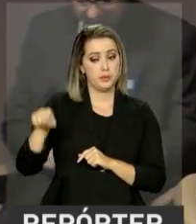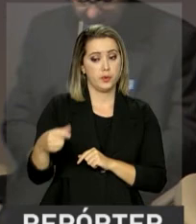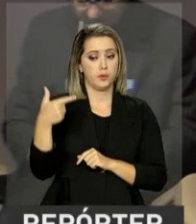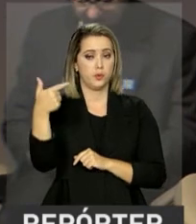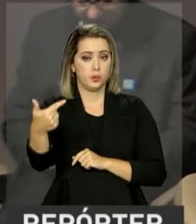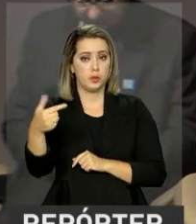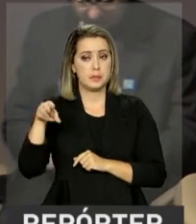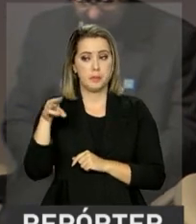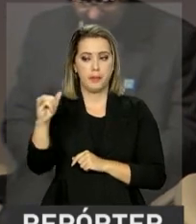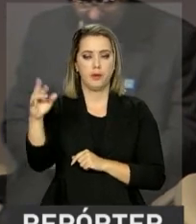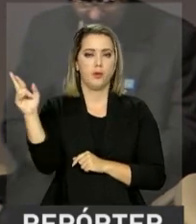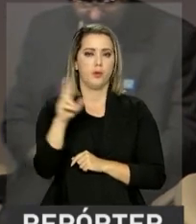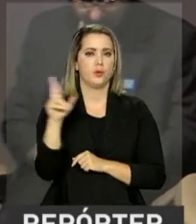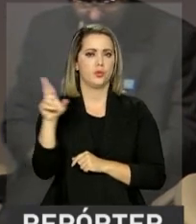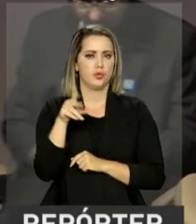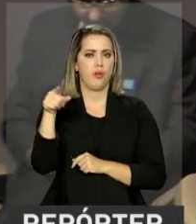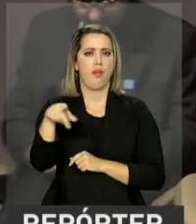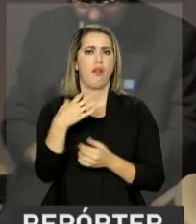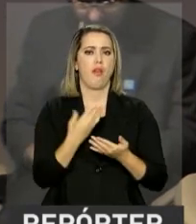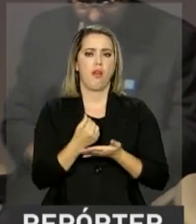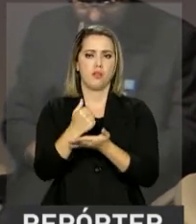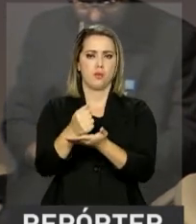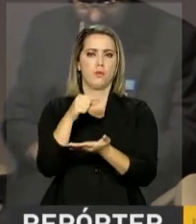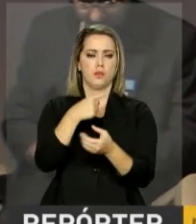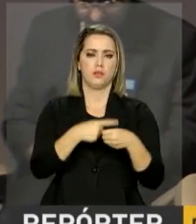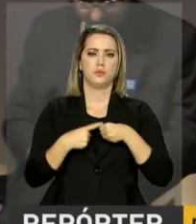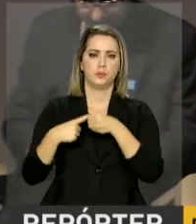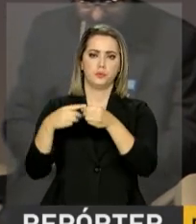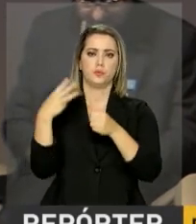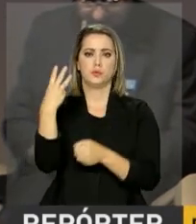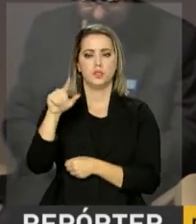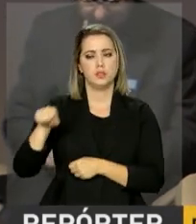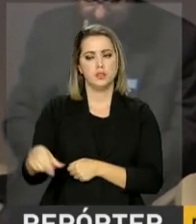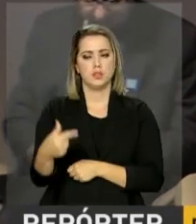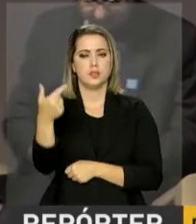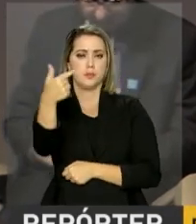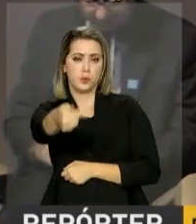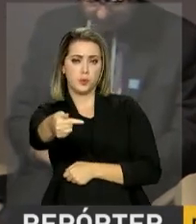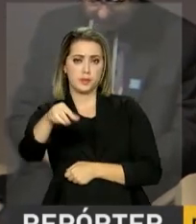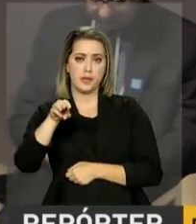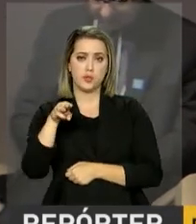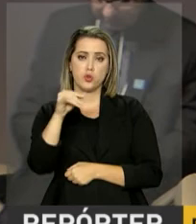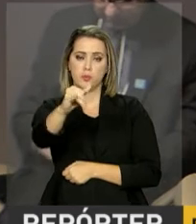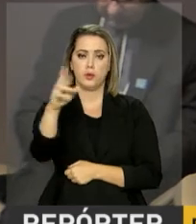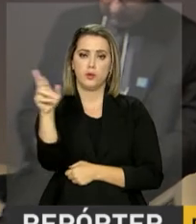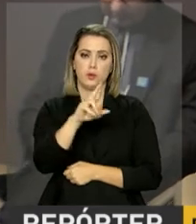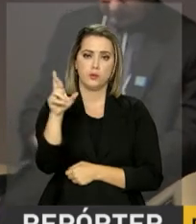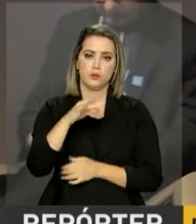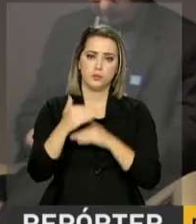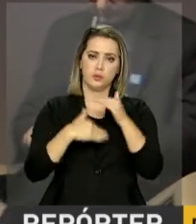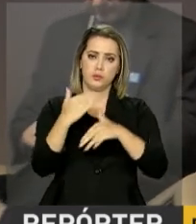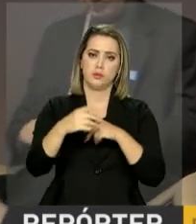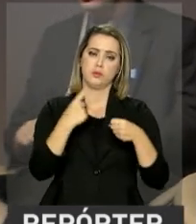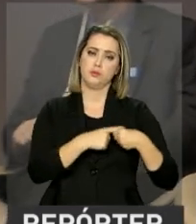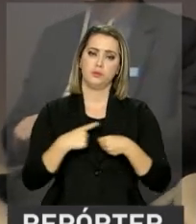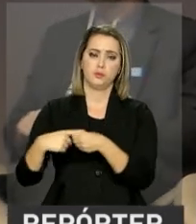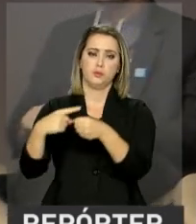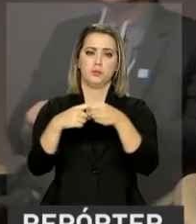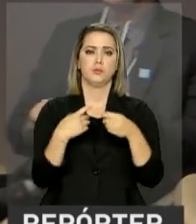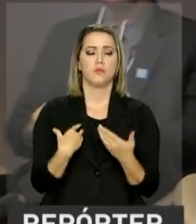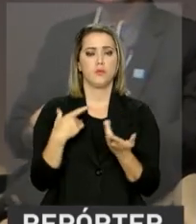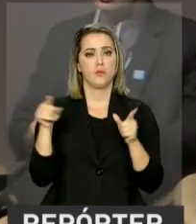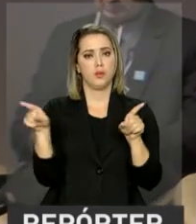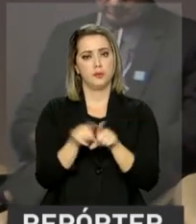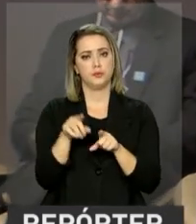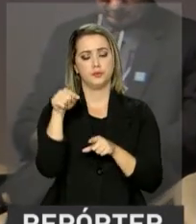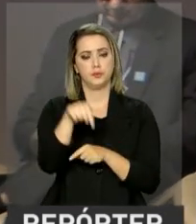à disposição dois municípios e 3,7 bilhões no Avançar Cidades na